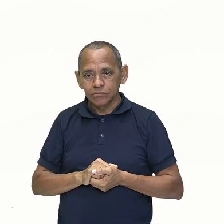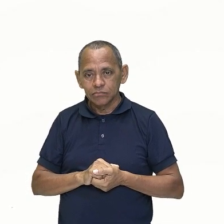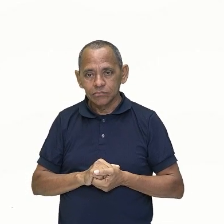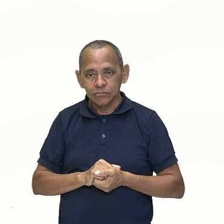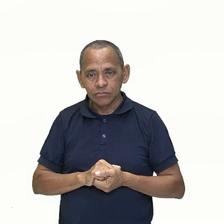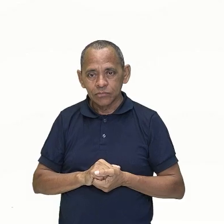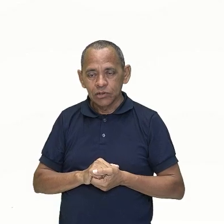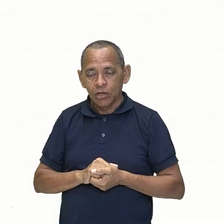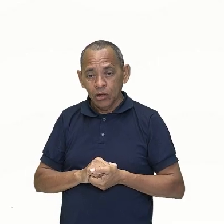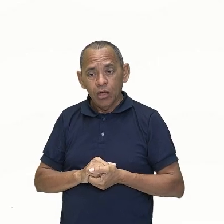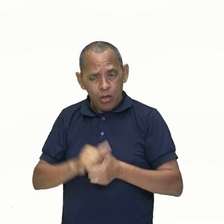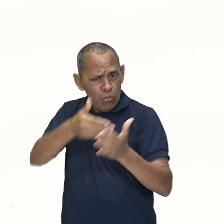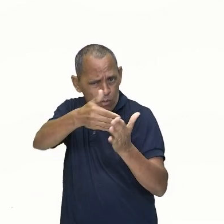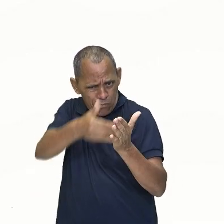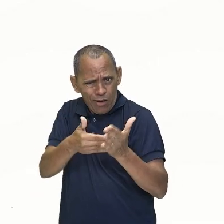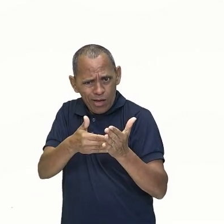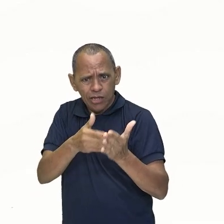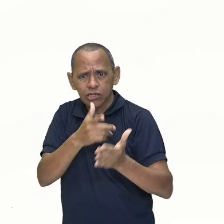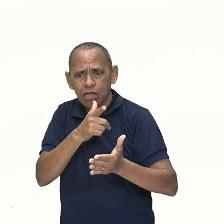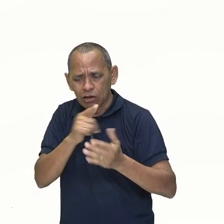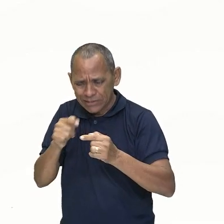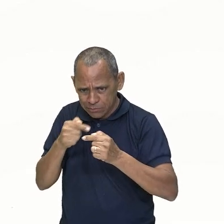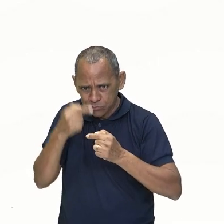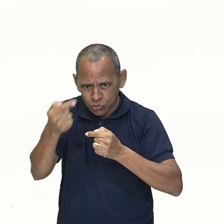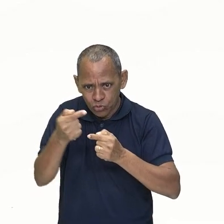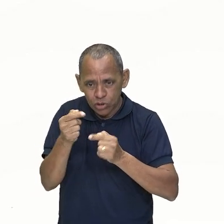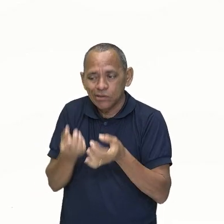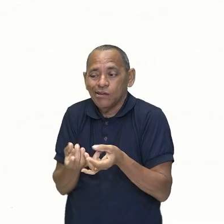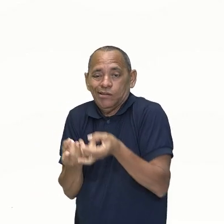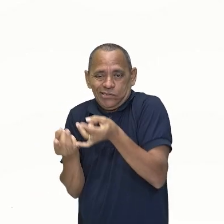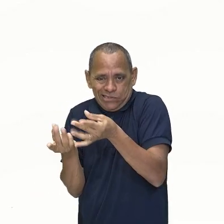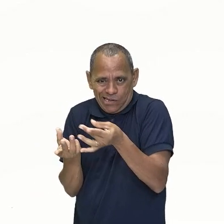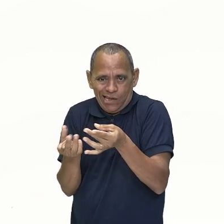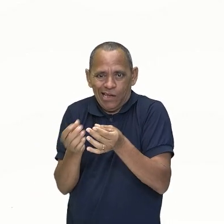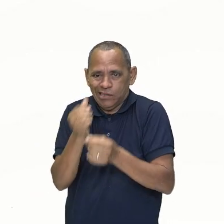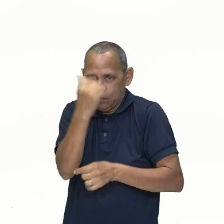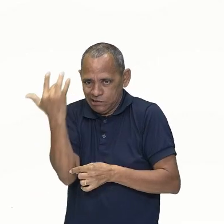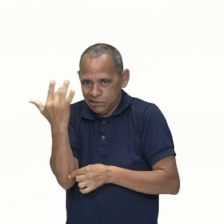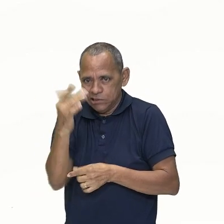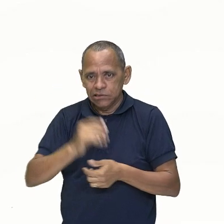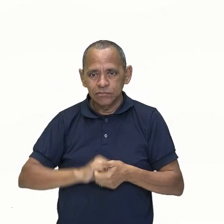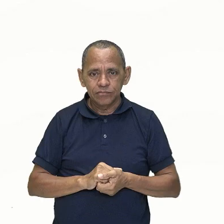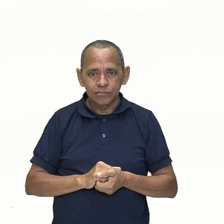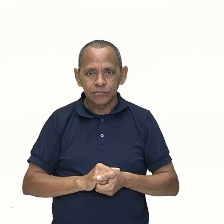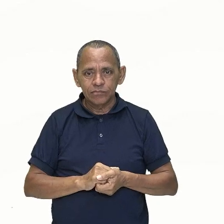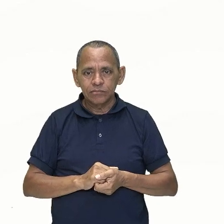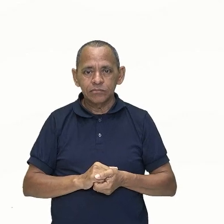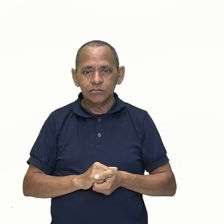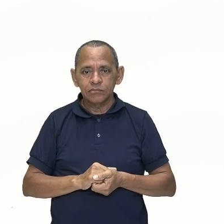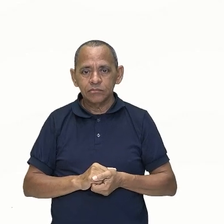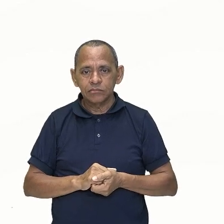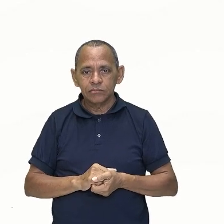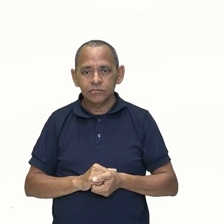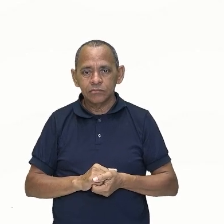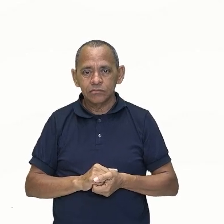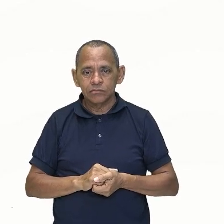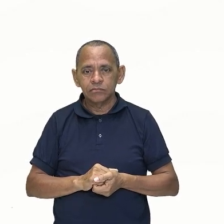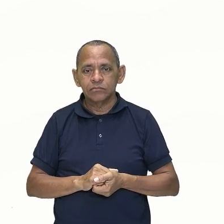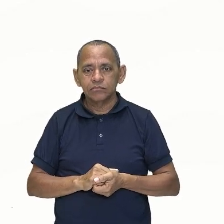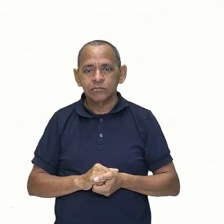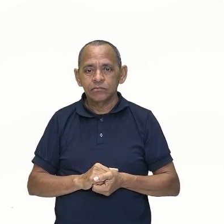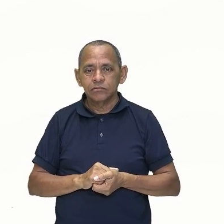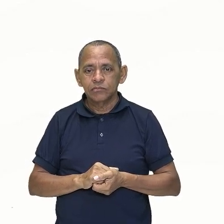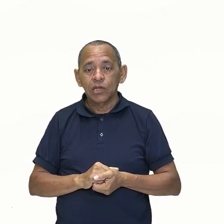da água também depois acaba sendo descartada, né? E lançada aí na natureza, é uma